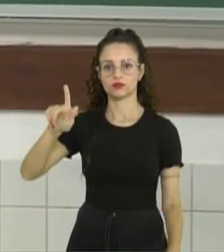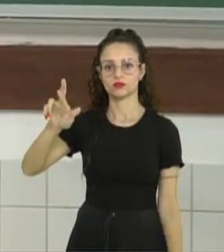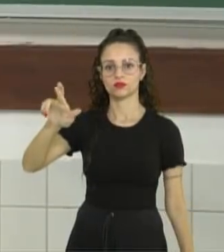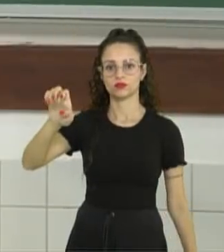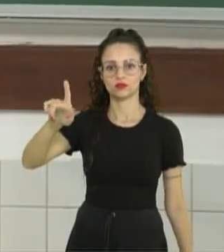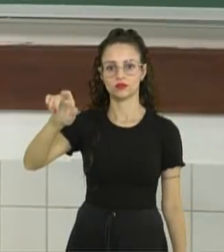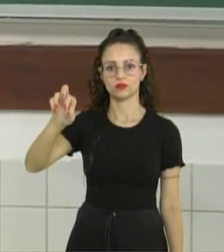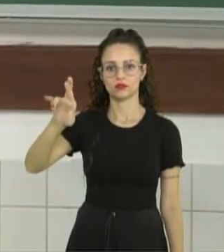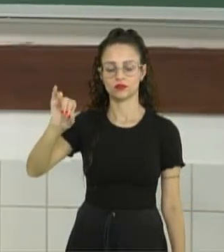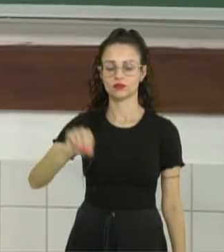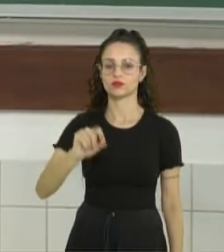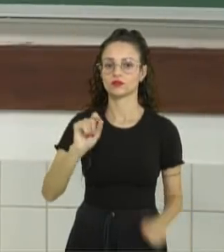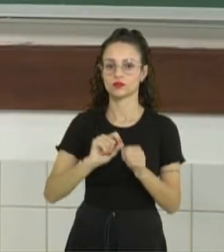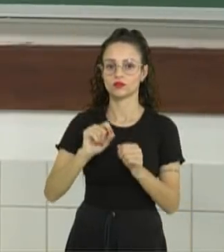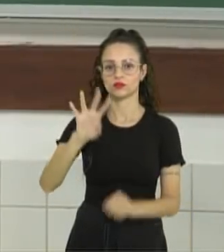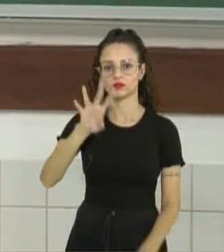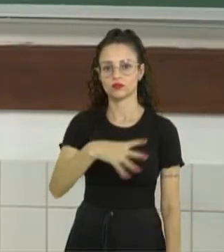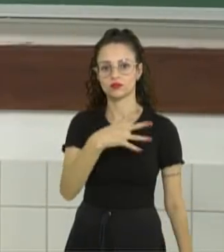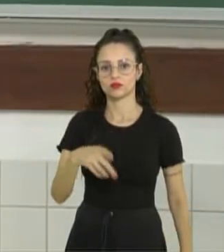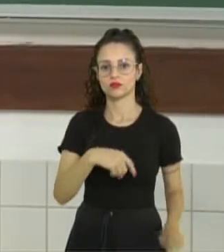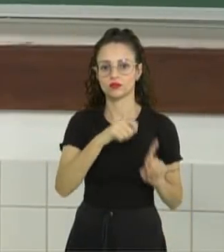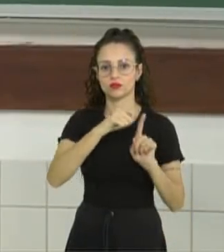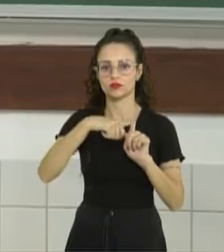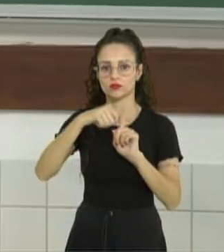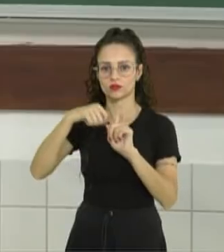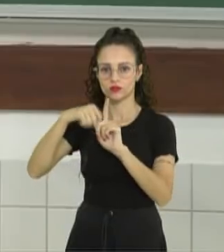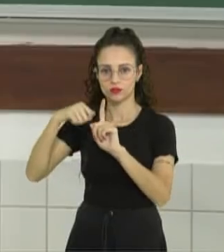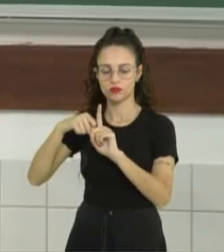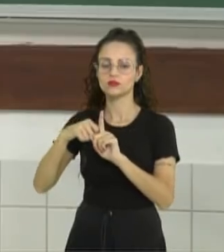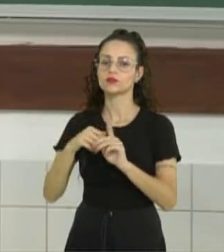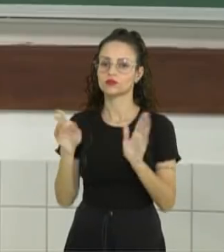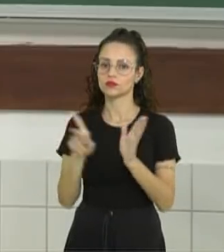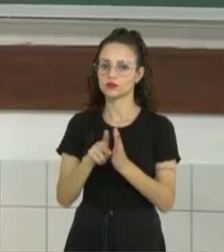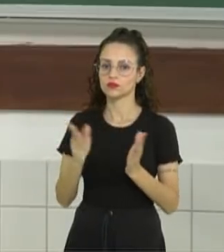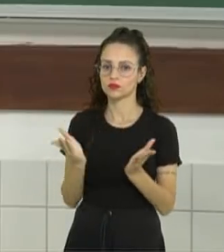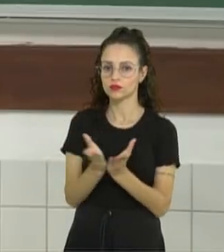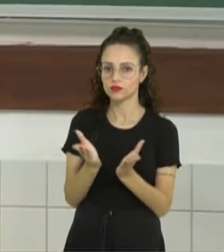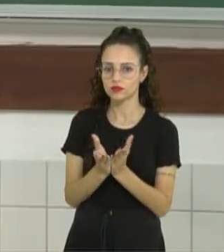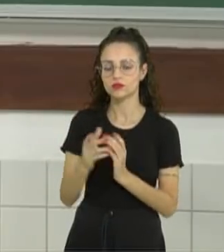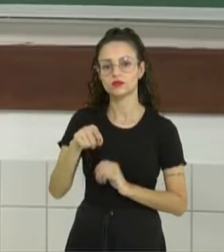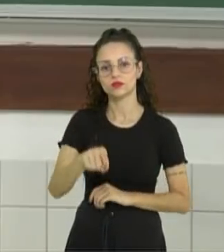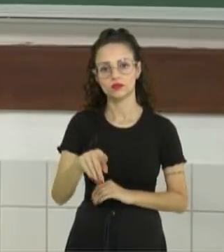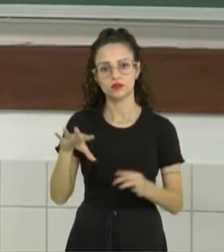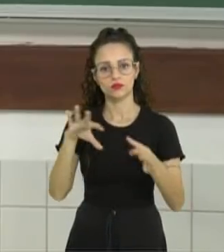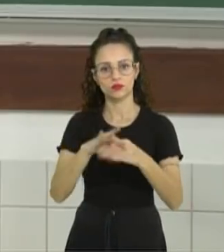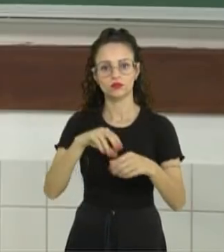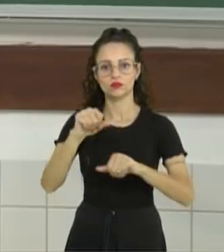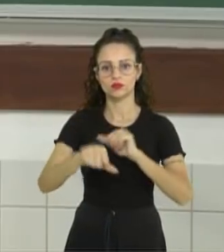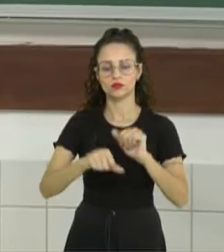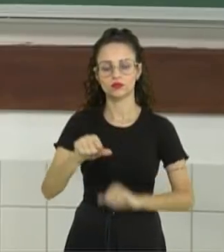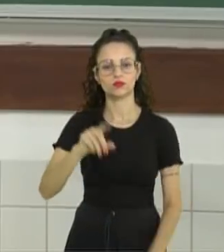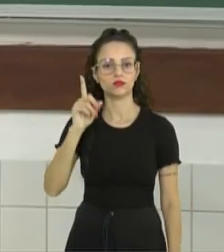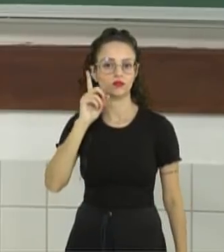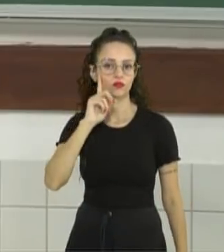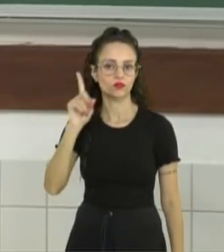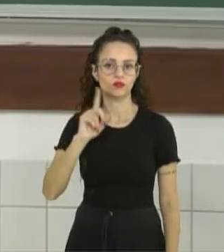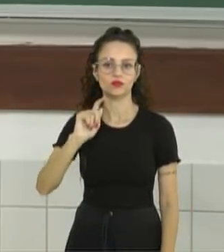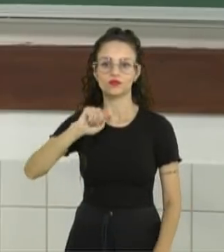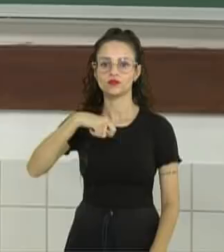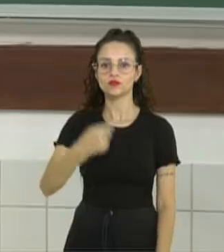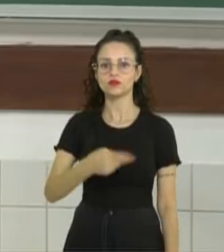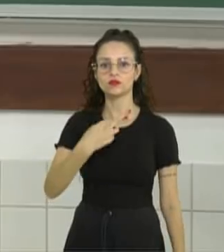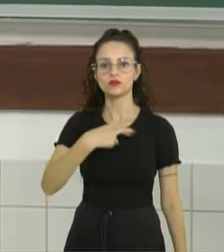calendário cristão com meses, modificar alguns meses, inclusive, né? Modificar algumas datas relacionadas